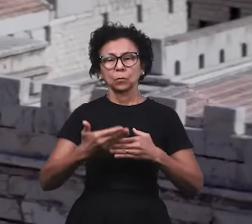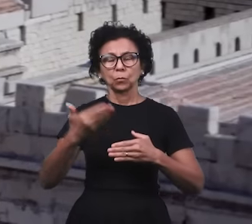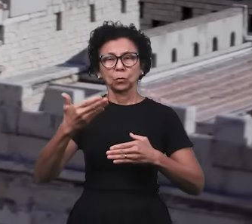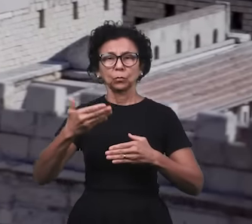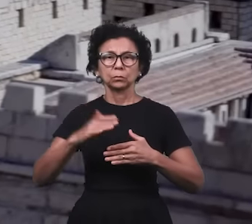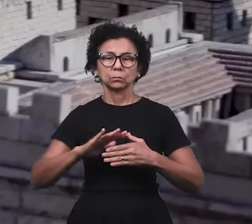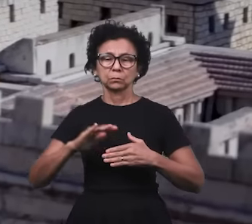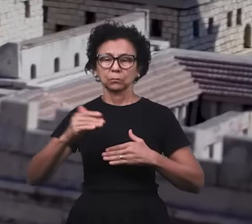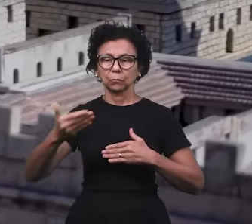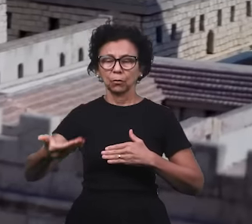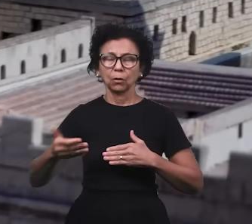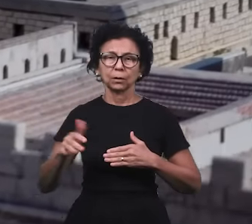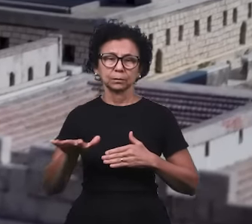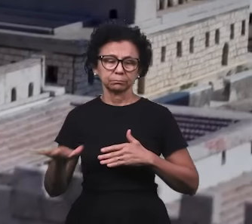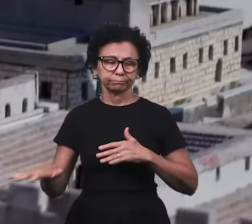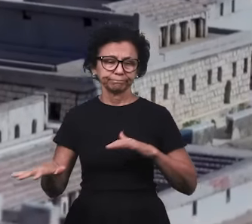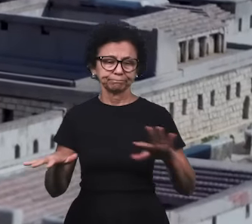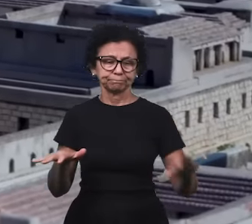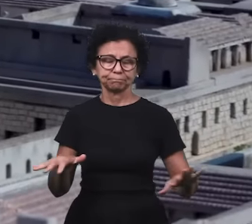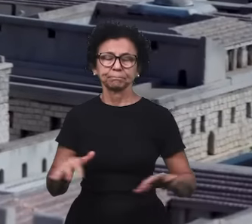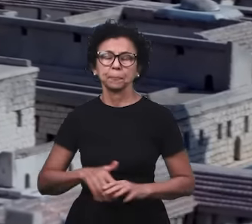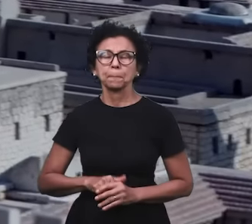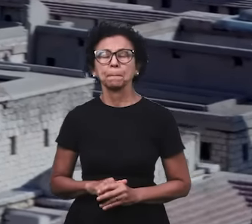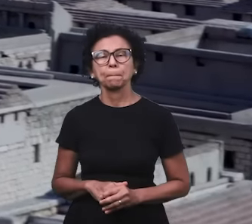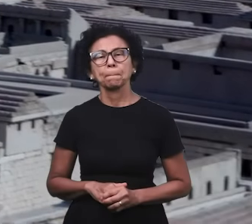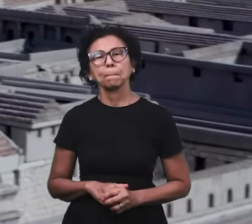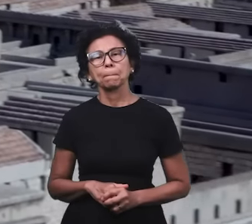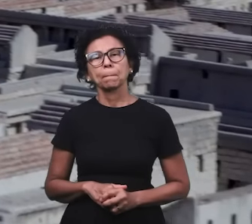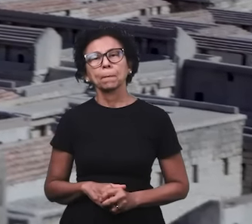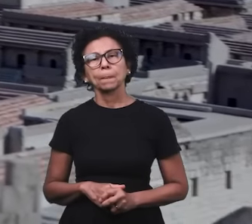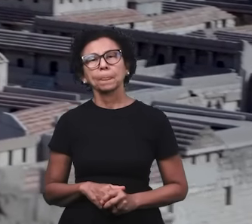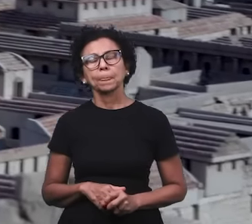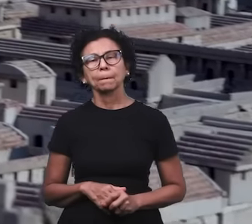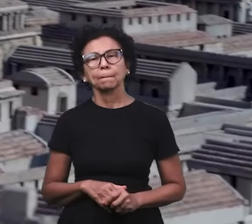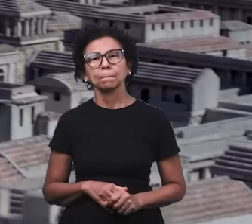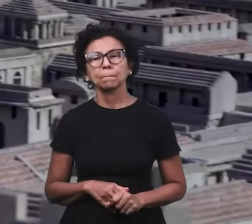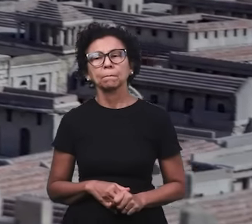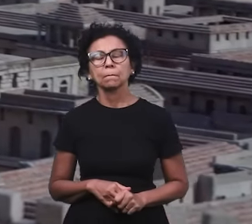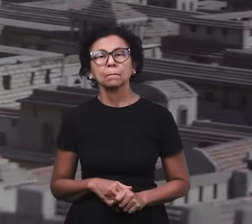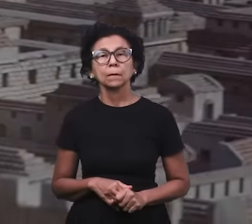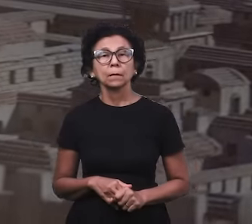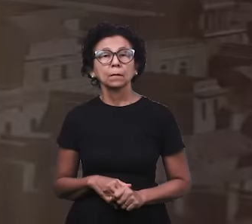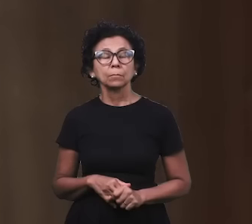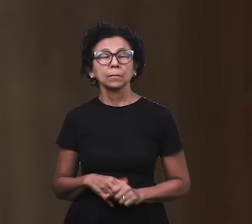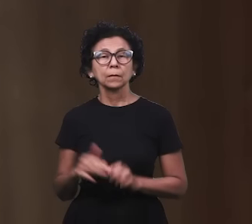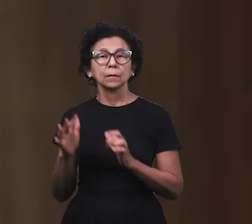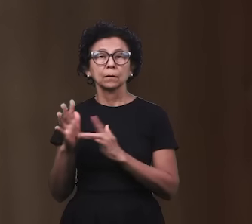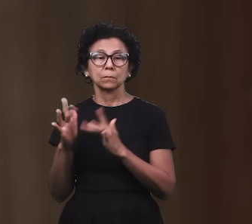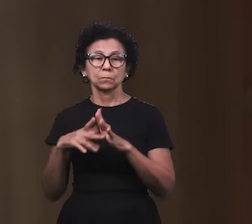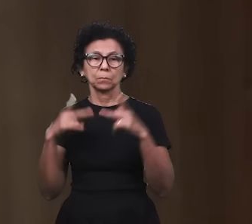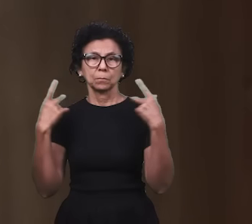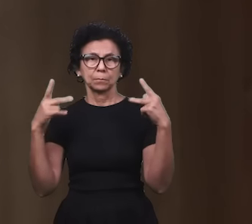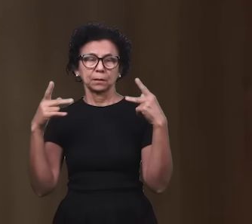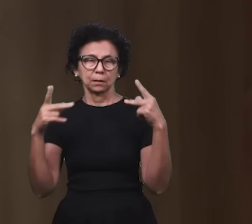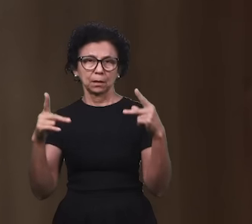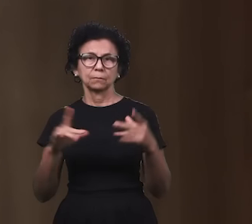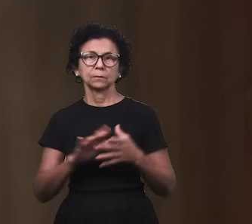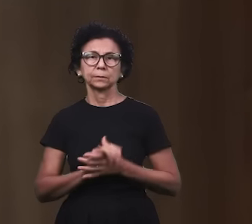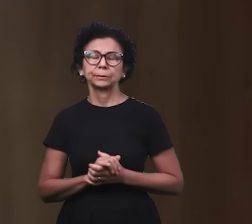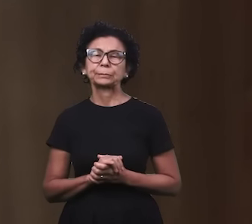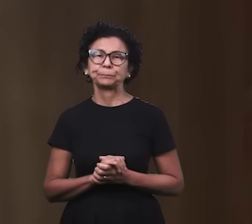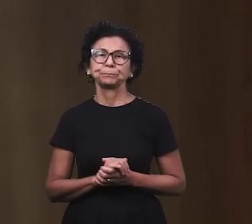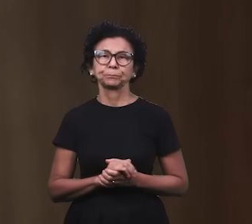muros. Então eles tinham essas divisões. E então Jesus, quando ele pregava aos doutores,